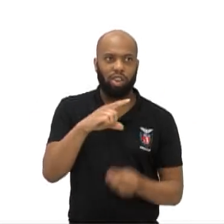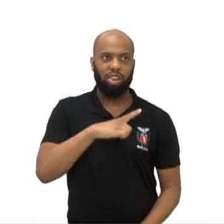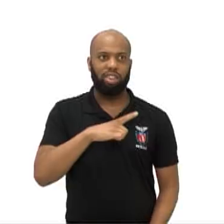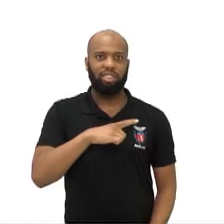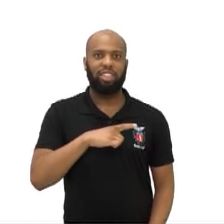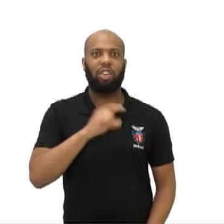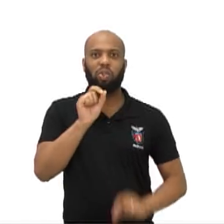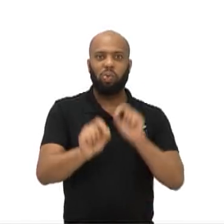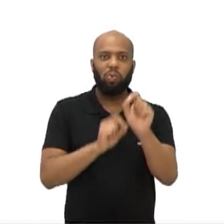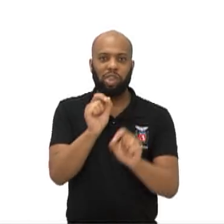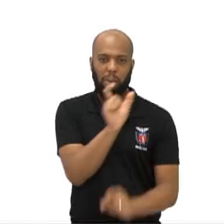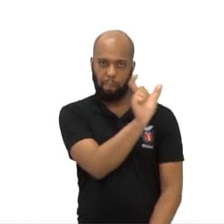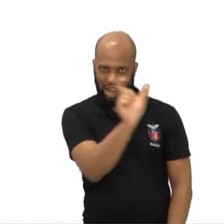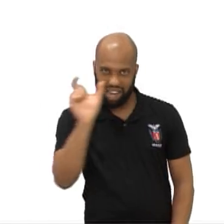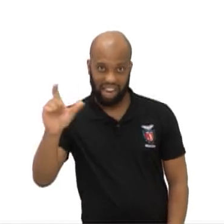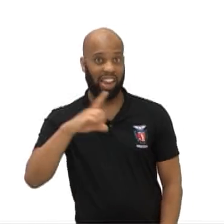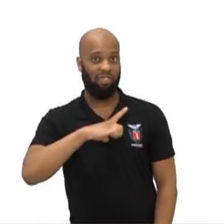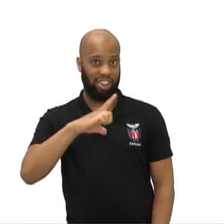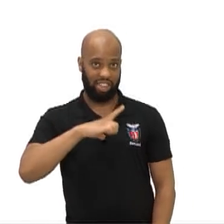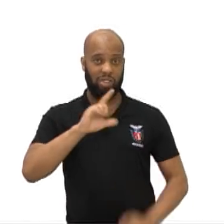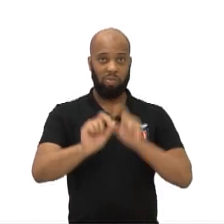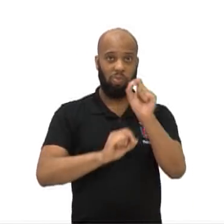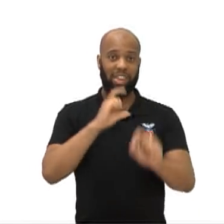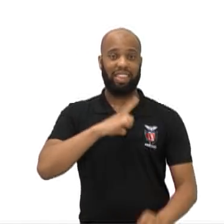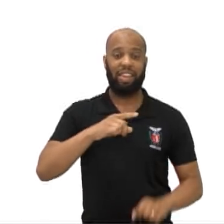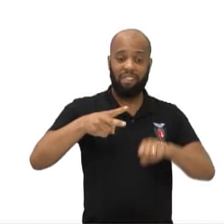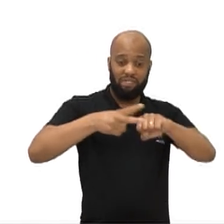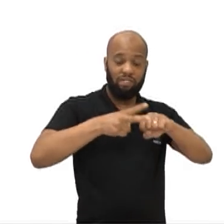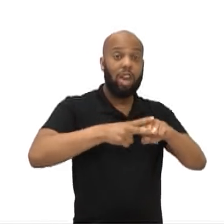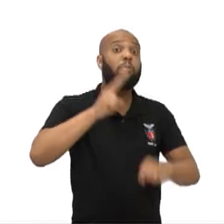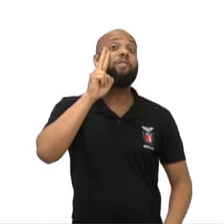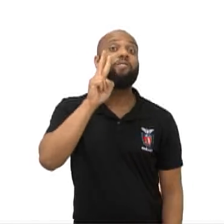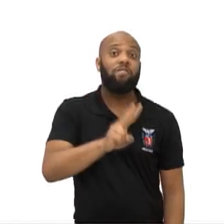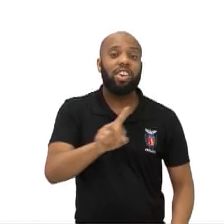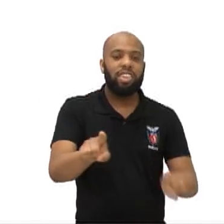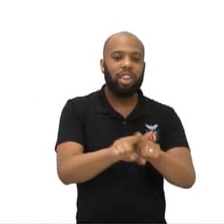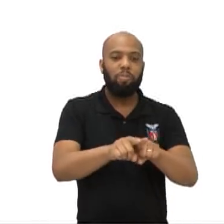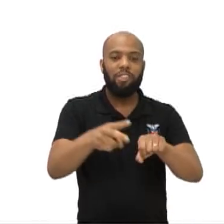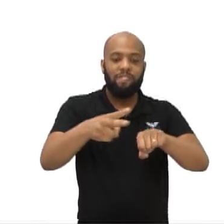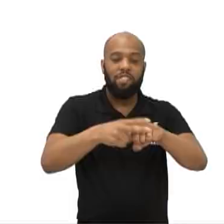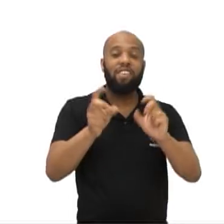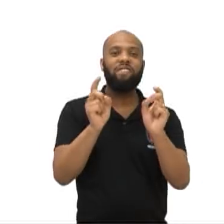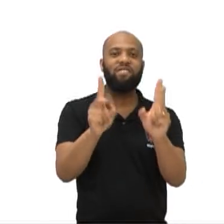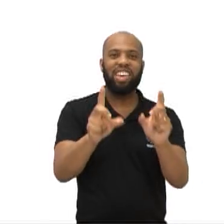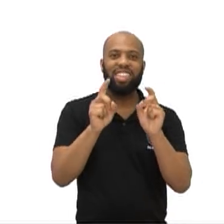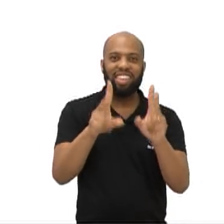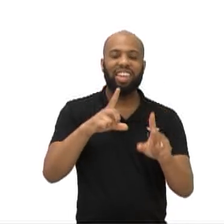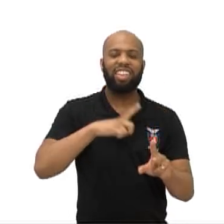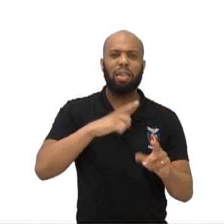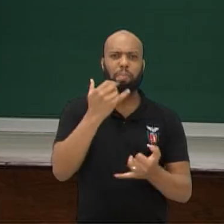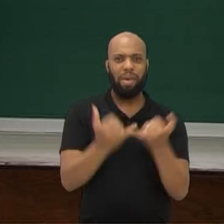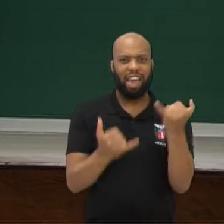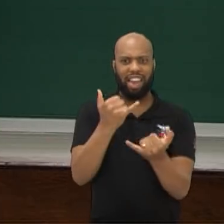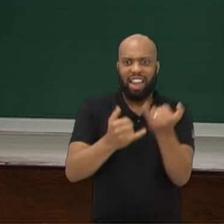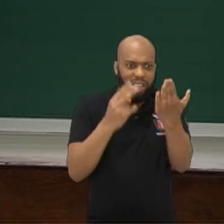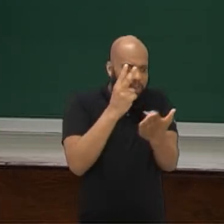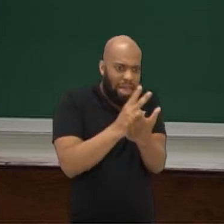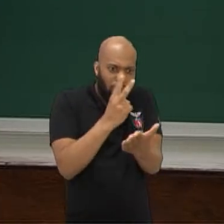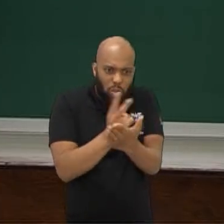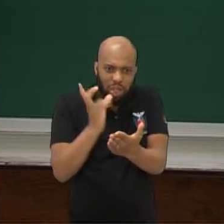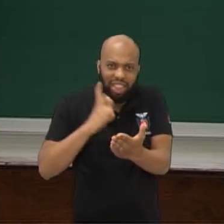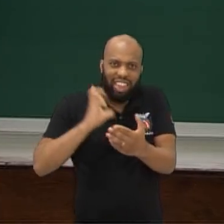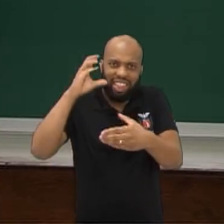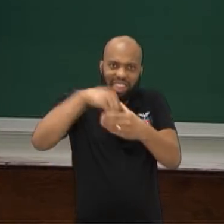no discurso verbal, né? Então, a gente tem que o verbo ver e o verbo vender provocam a ambiguidade, né?